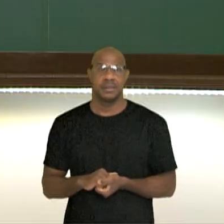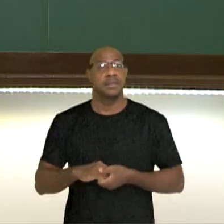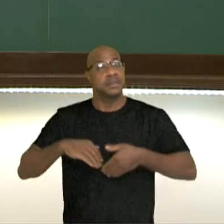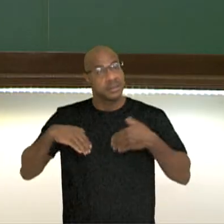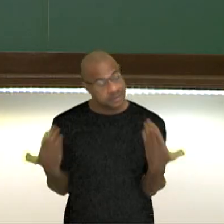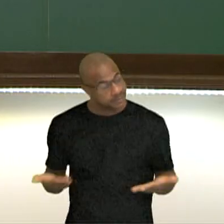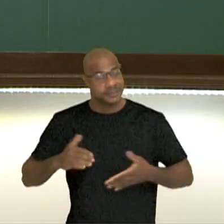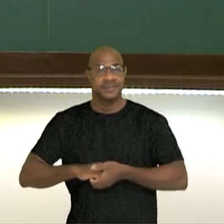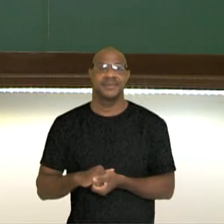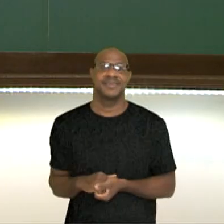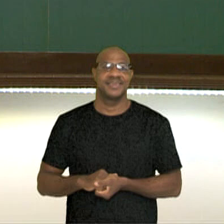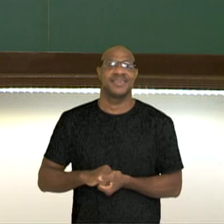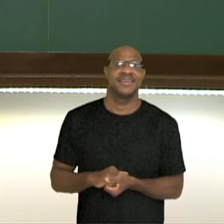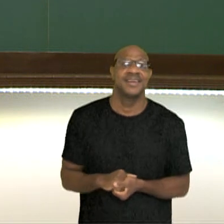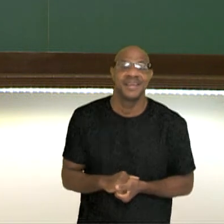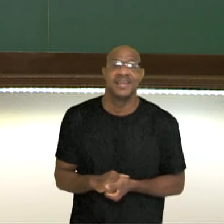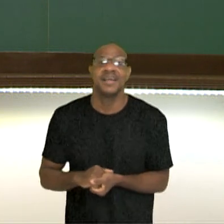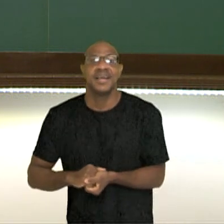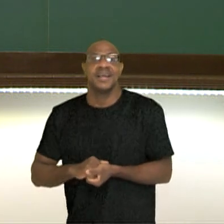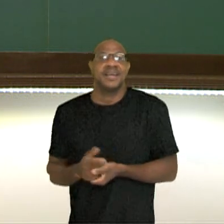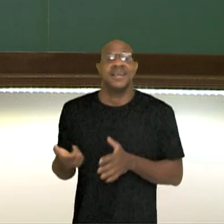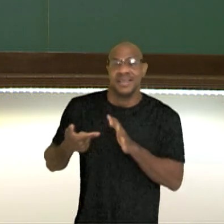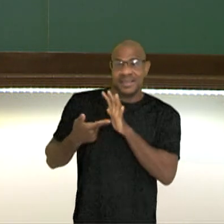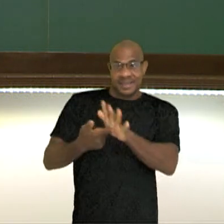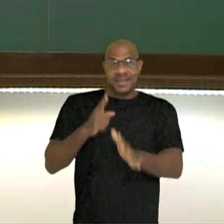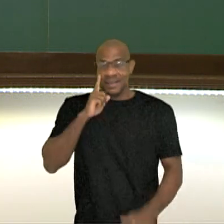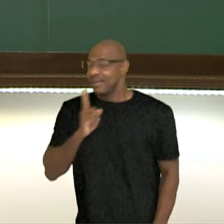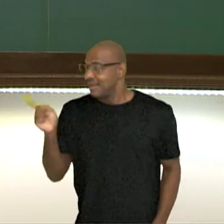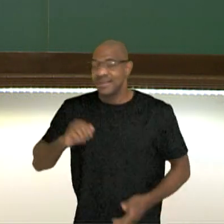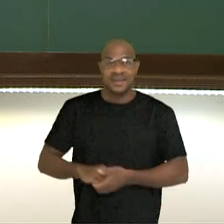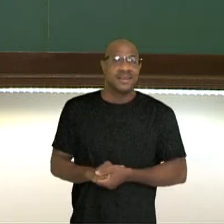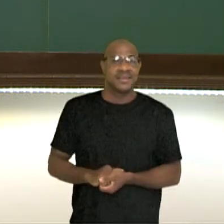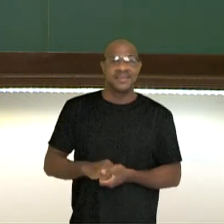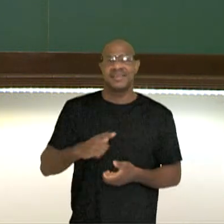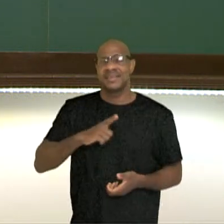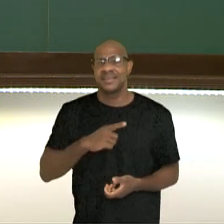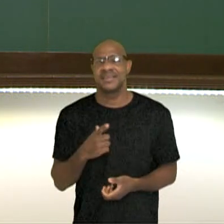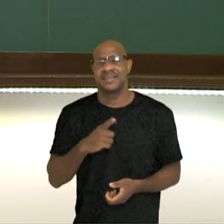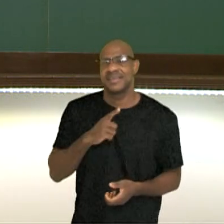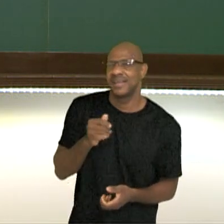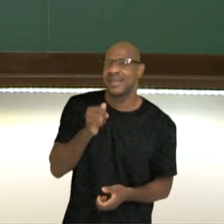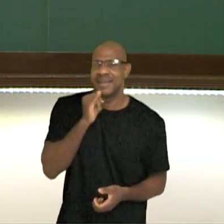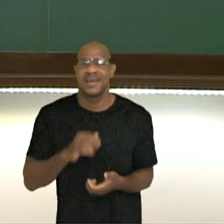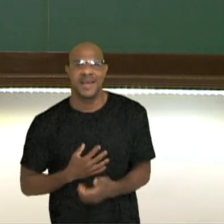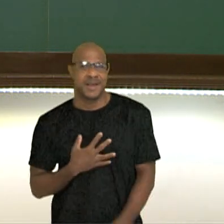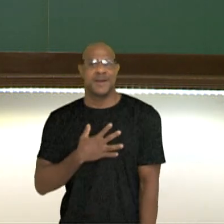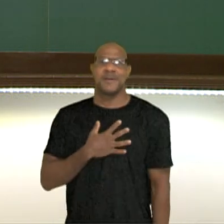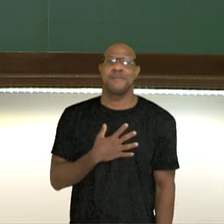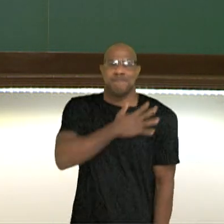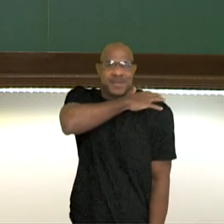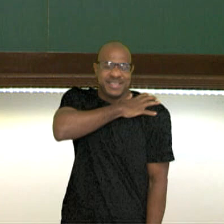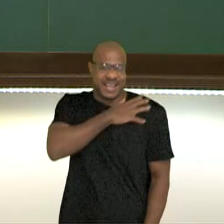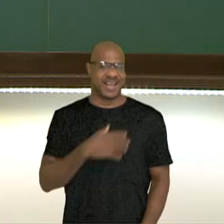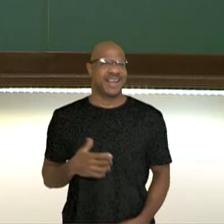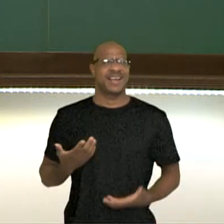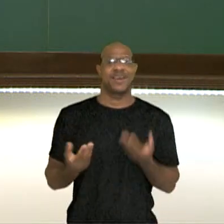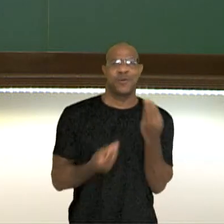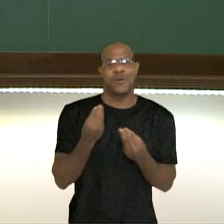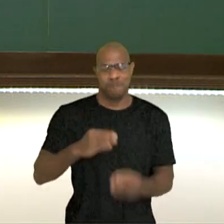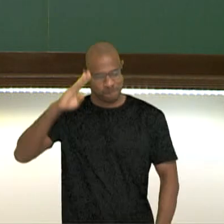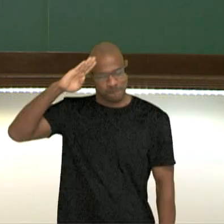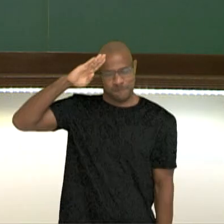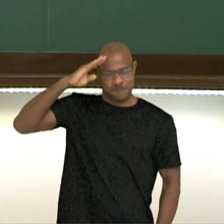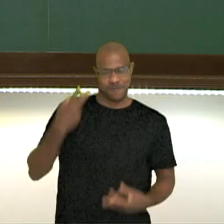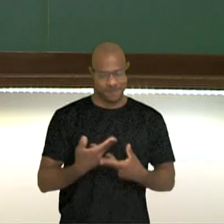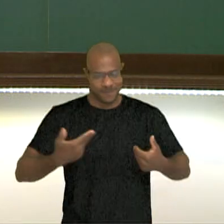Com isso, eu já tinha cantado essa bola lá atrás, que a gente ia ter muito prestígio dos militares com essas expansões,